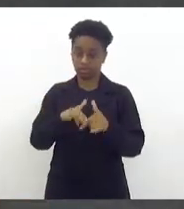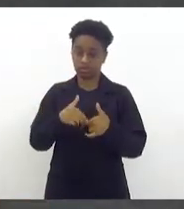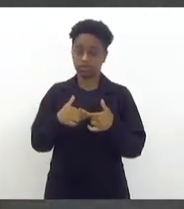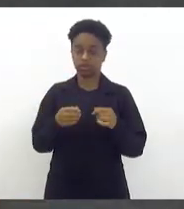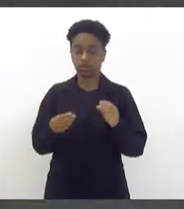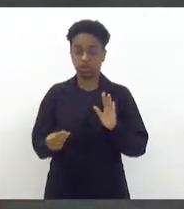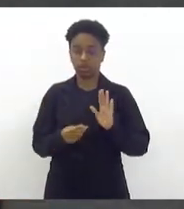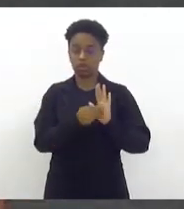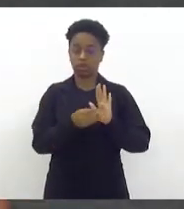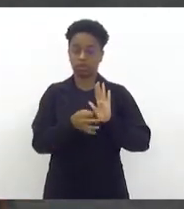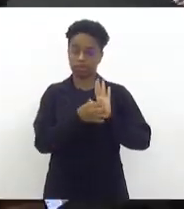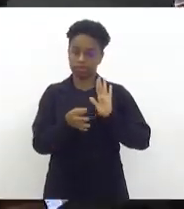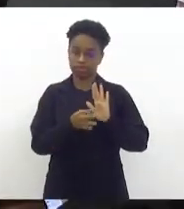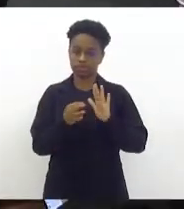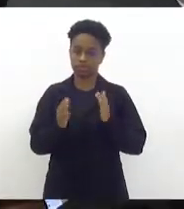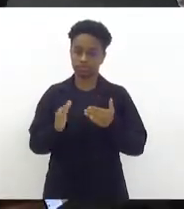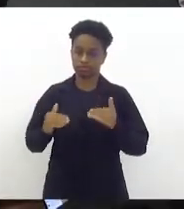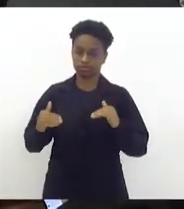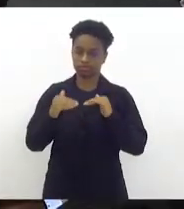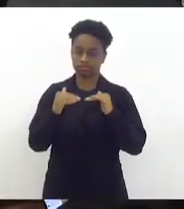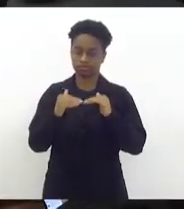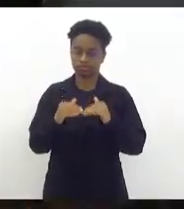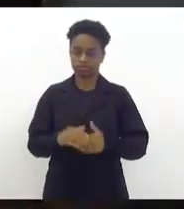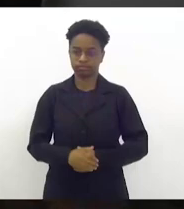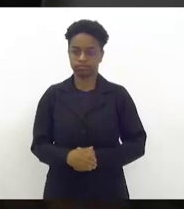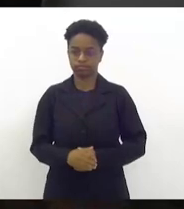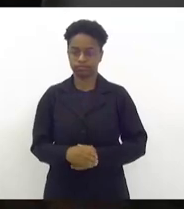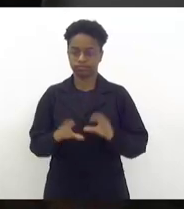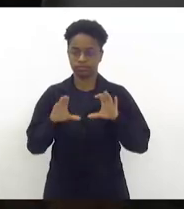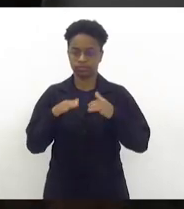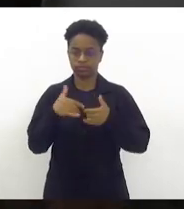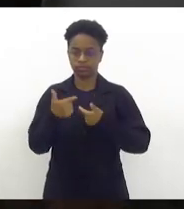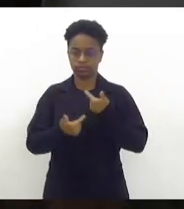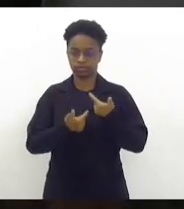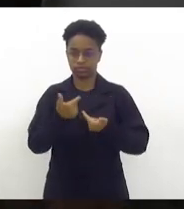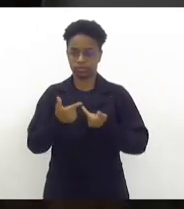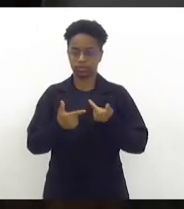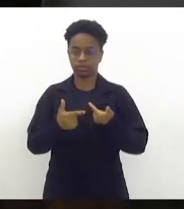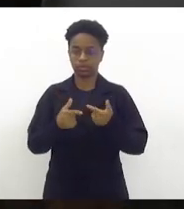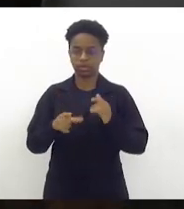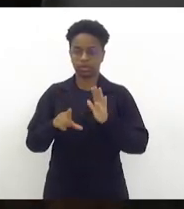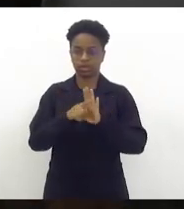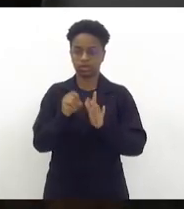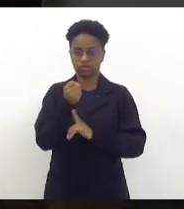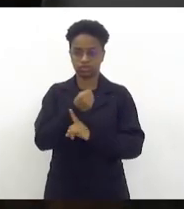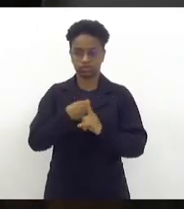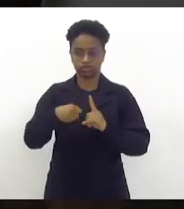parecer é favorável. Pela Comissão de Trabalho e Legislação Social,